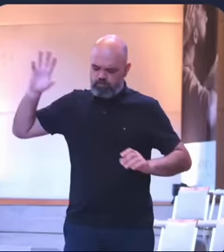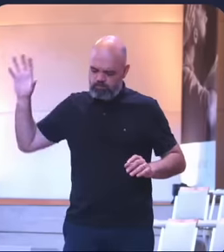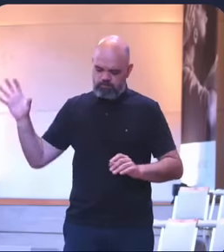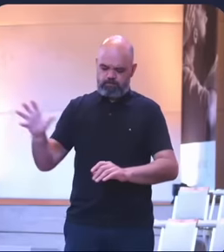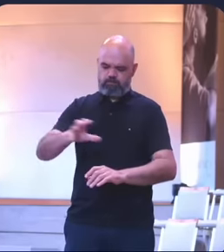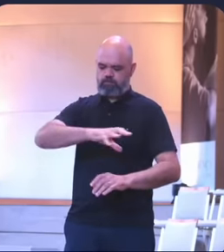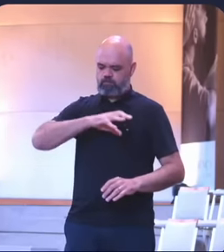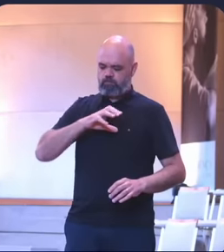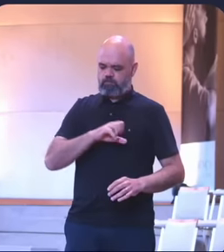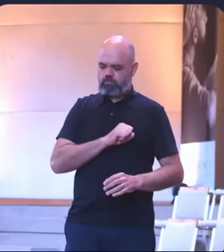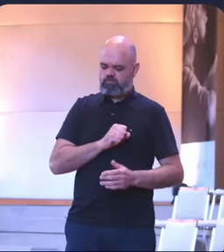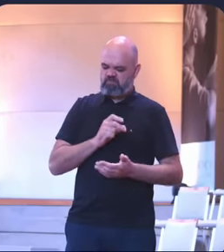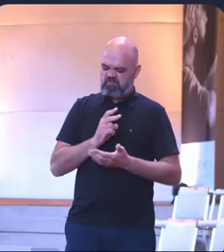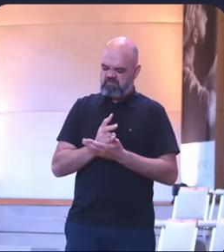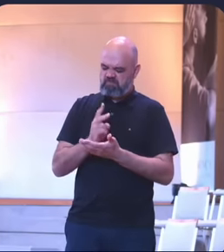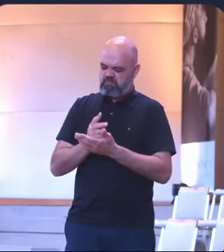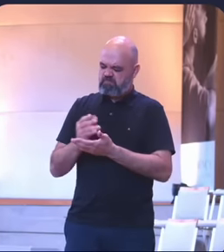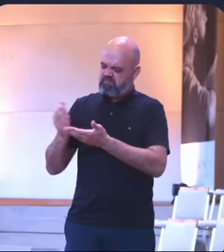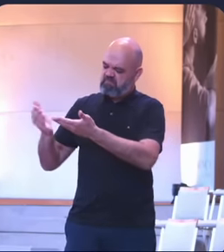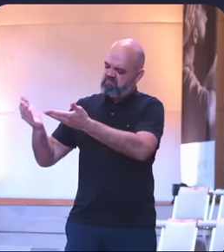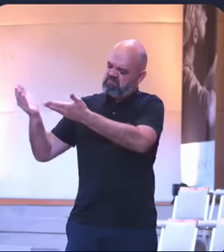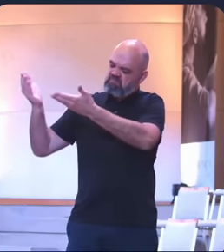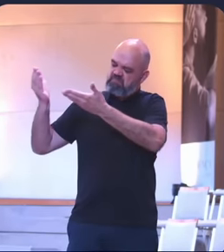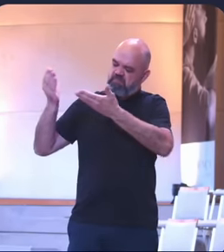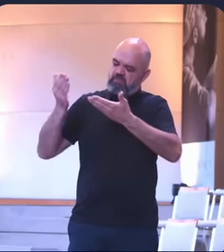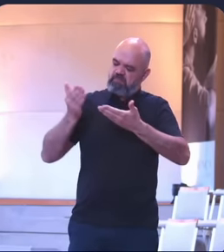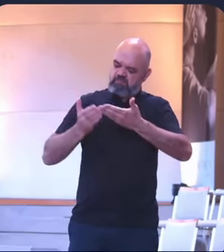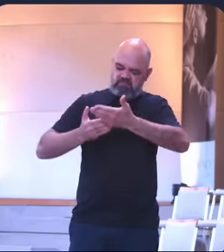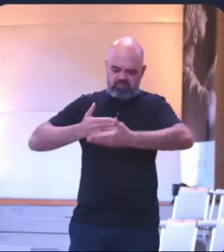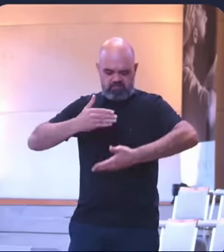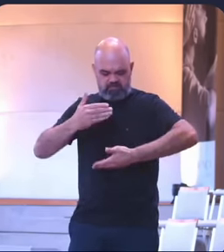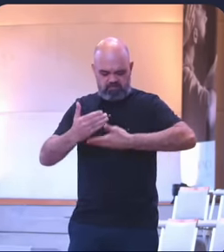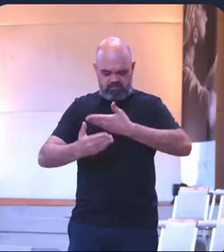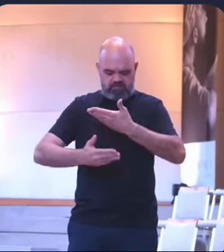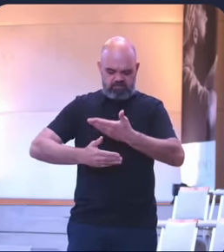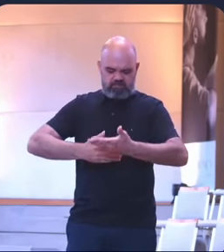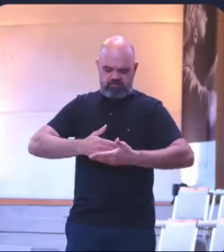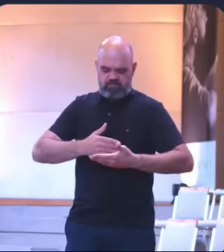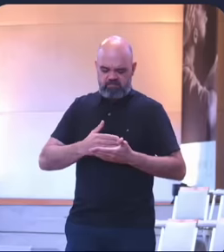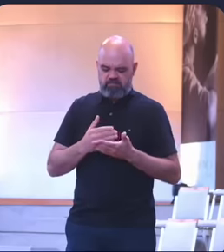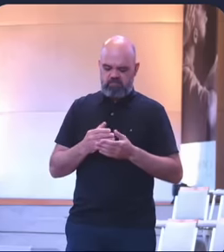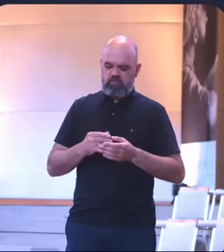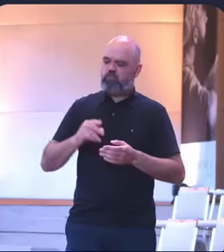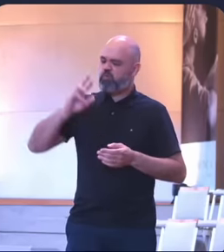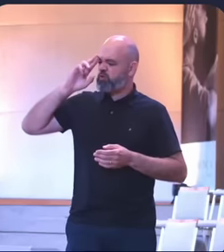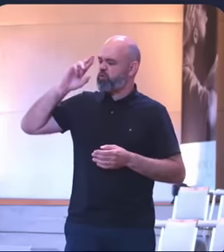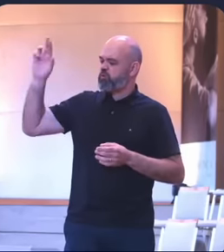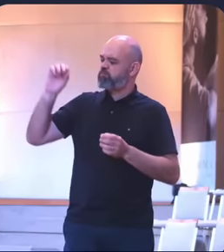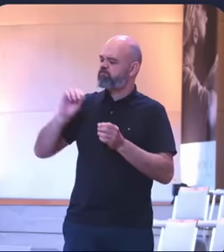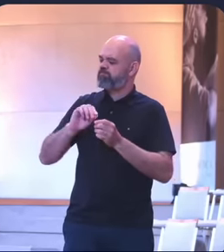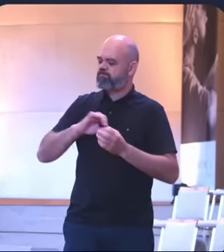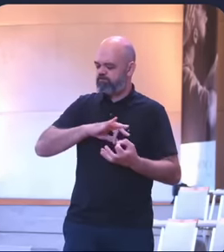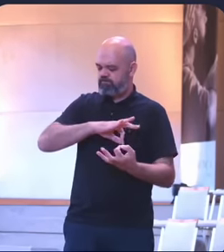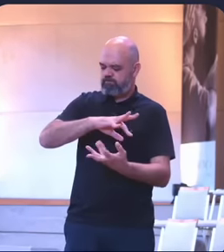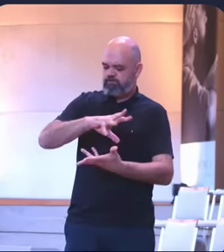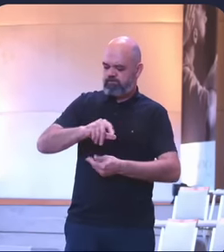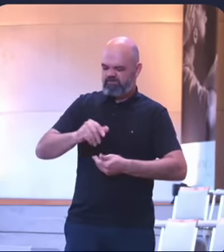nos convida a participar contigo daquilo que o Senhor está fazendo no mundo. Obrigado, Deus,